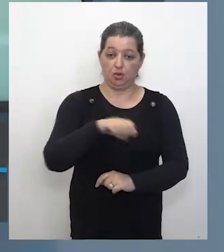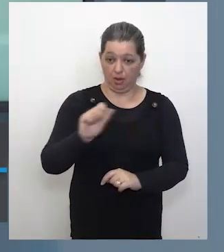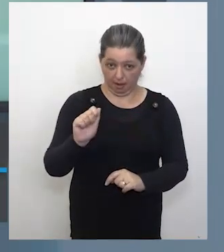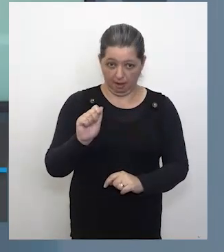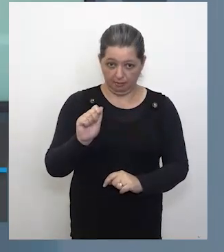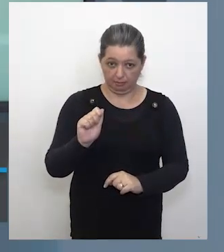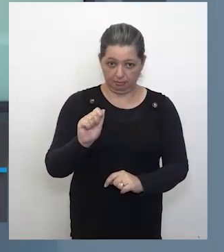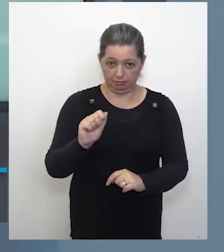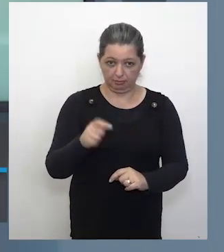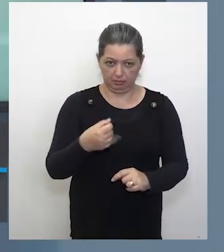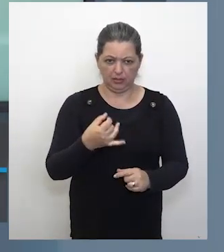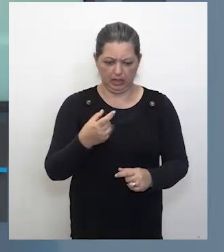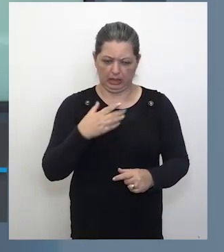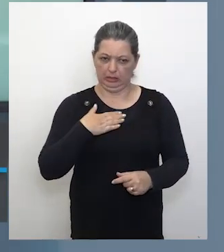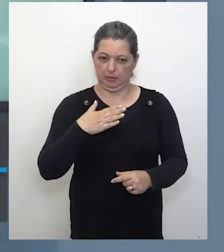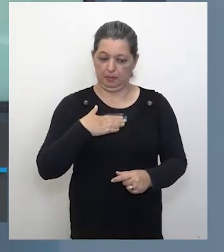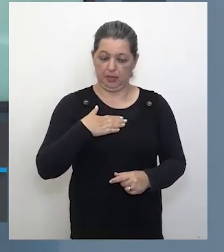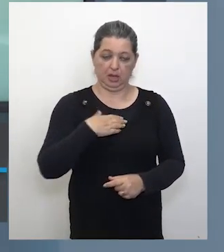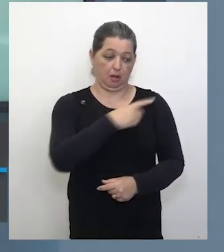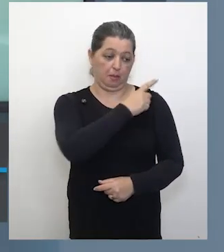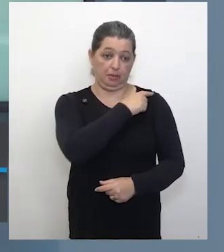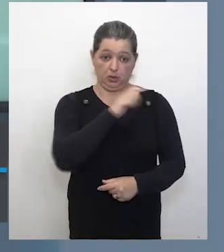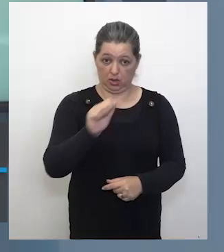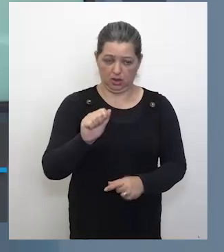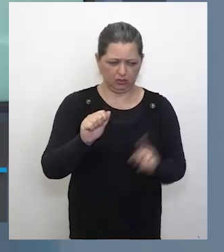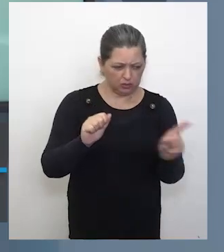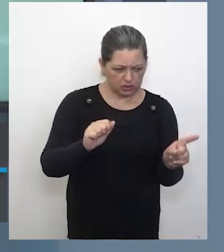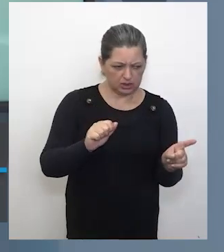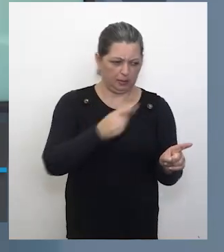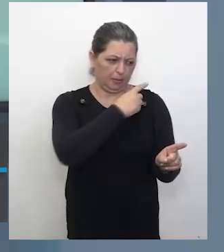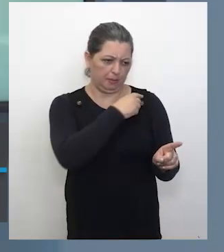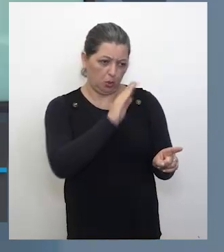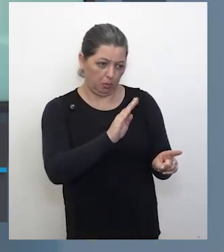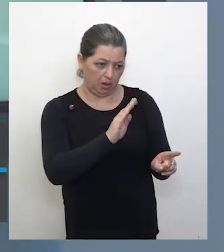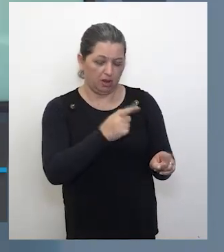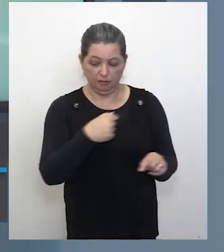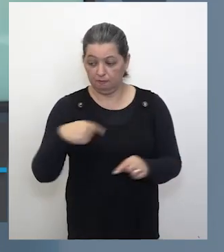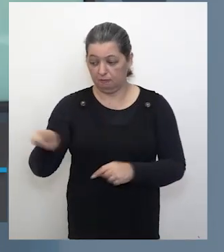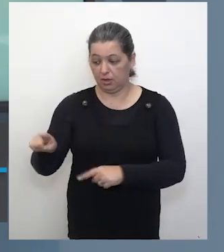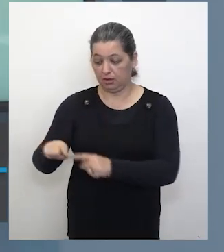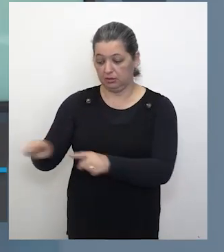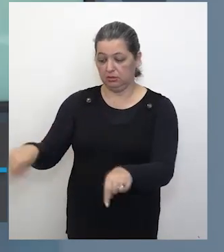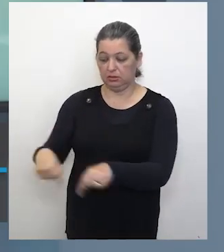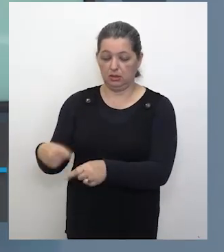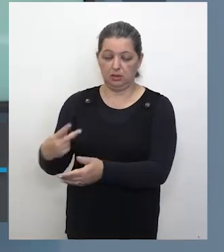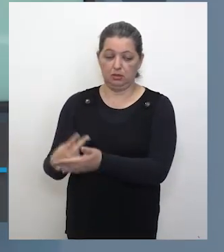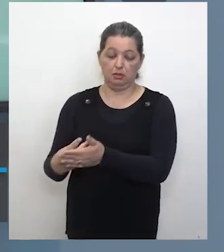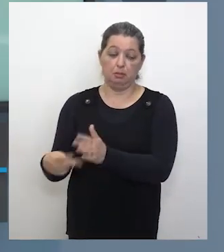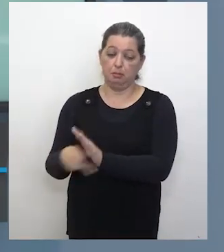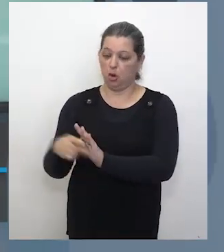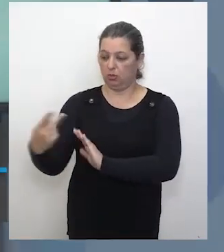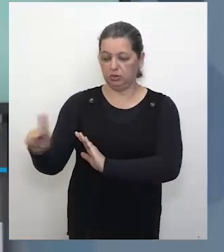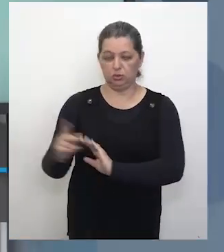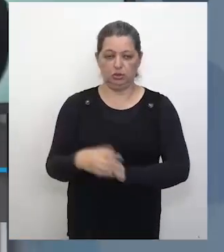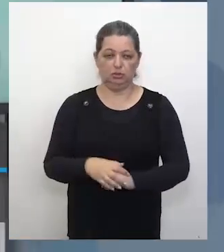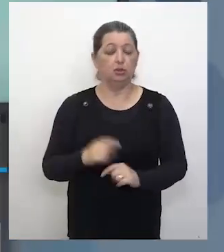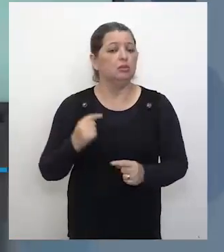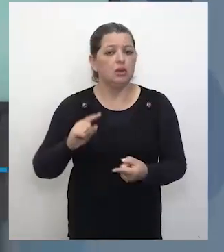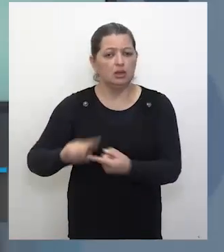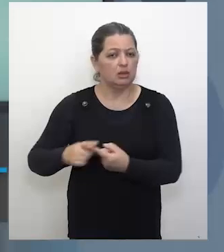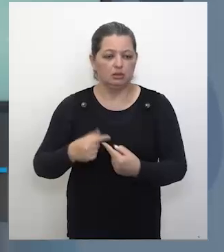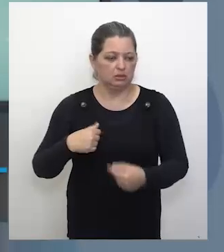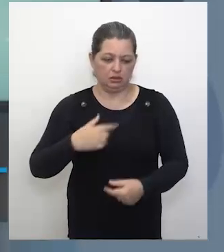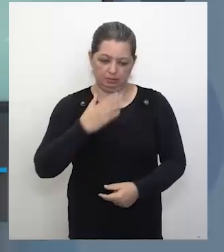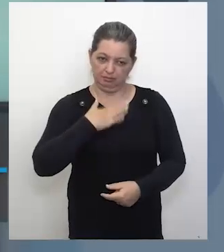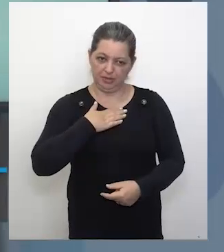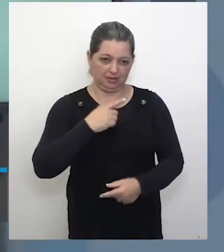sala é minha, primeiro A. Você é do primeiro B, você vai para a sua sala. Né? Só que isso é um acordo, porque a sala não é minha,